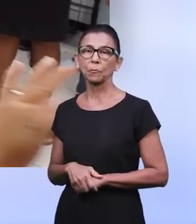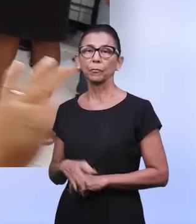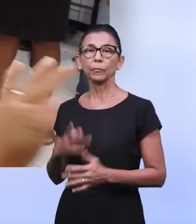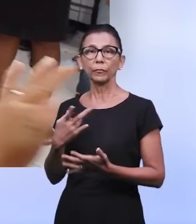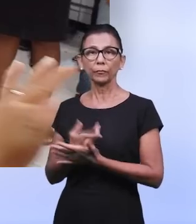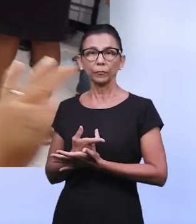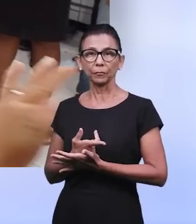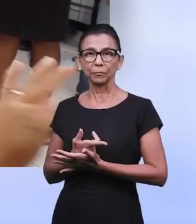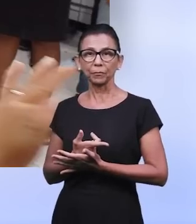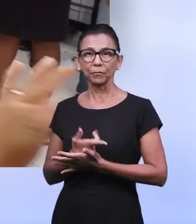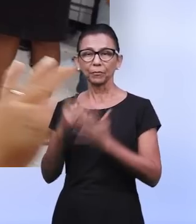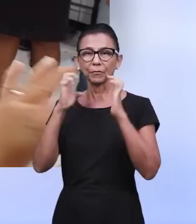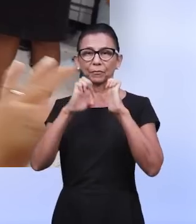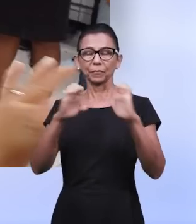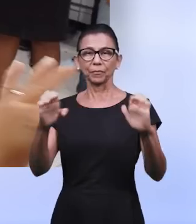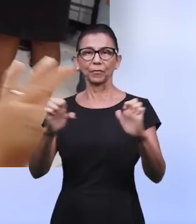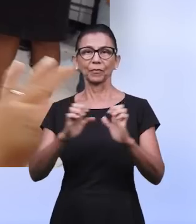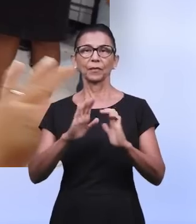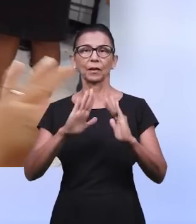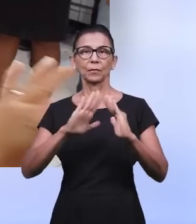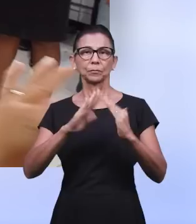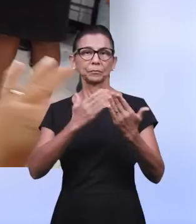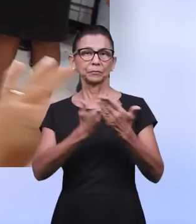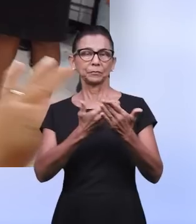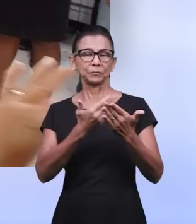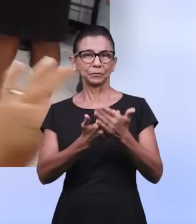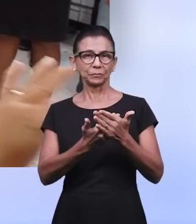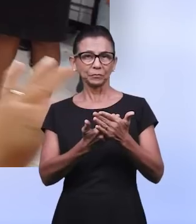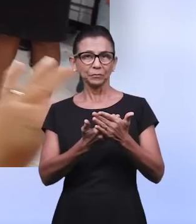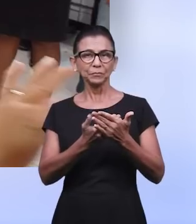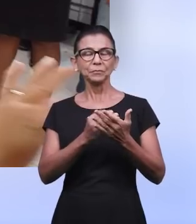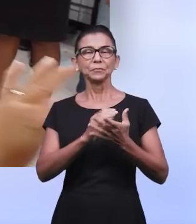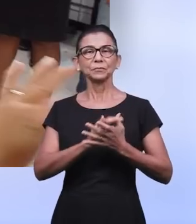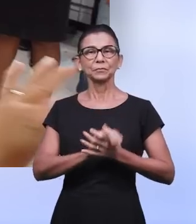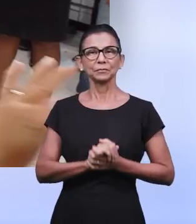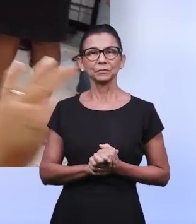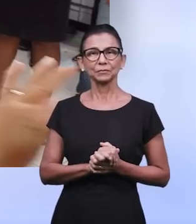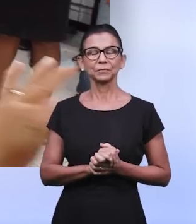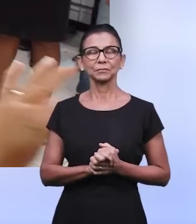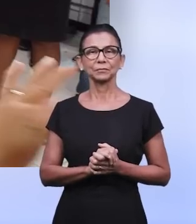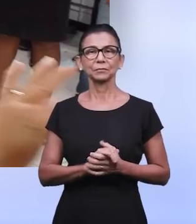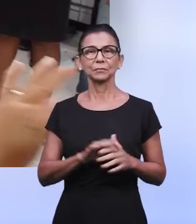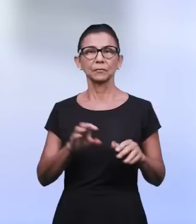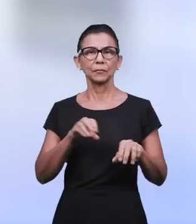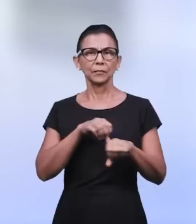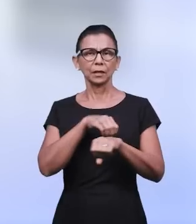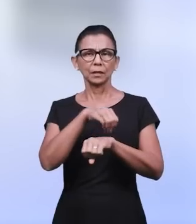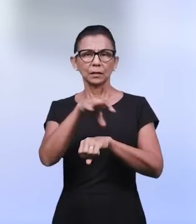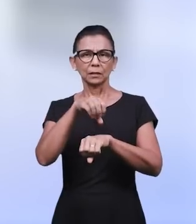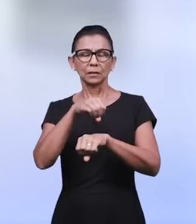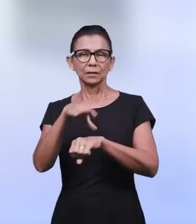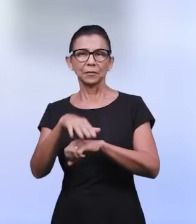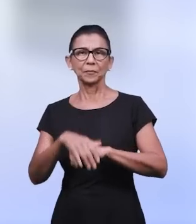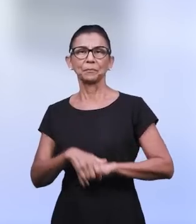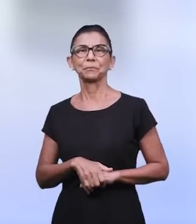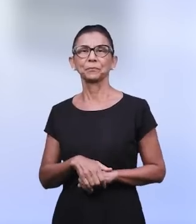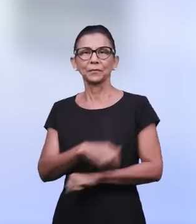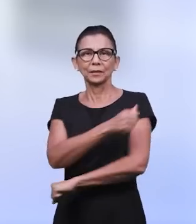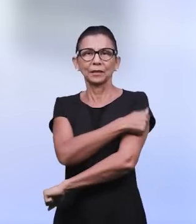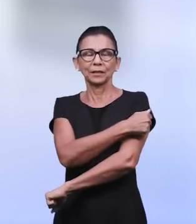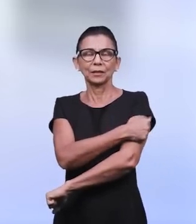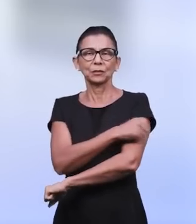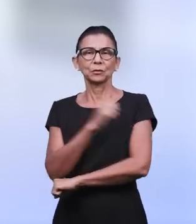Luís, houve uma evangelização nesta escola bilíngue, unidade de referência no ensino transmitido totalmente em Libras para os alunos